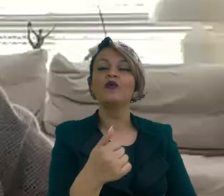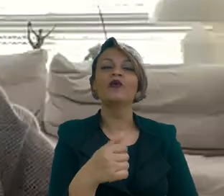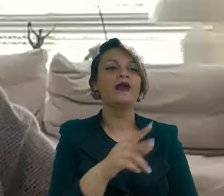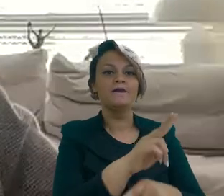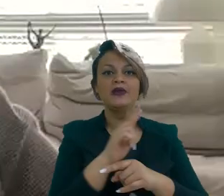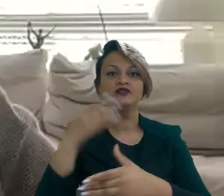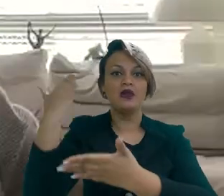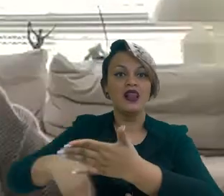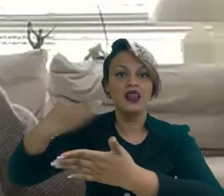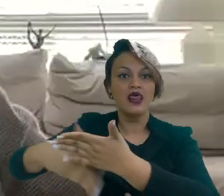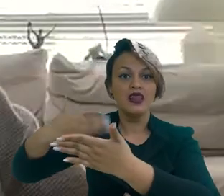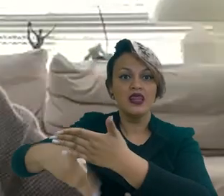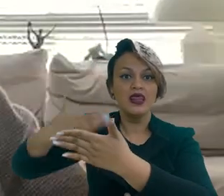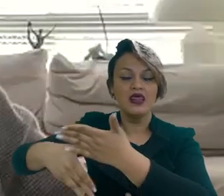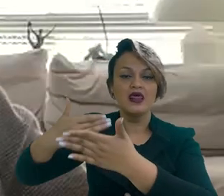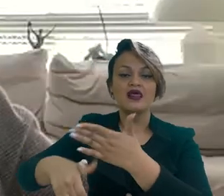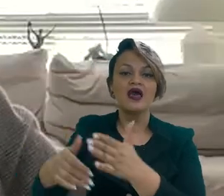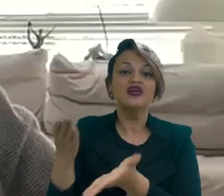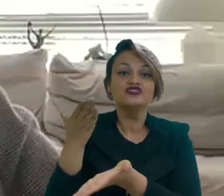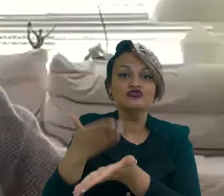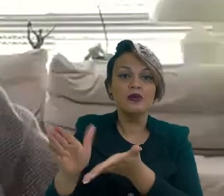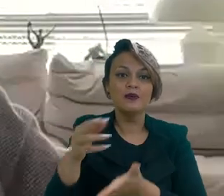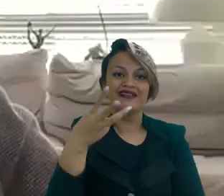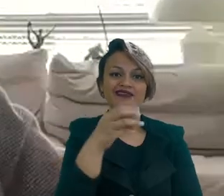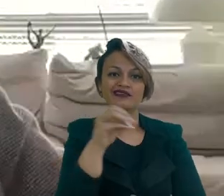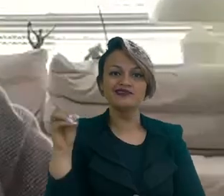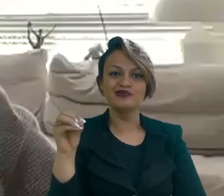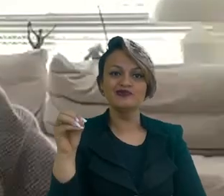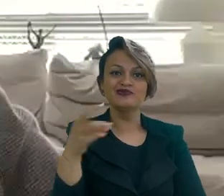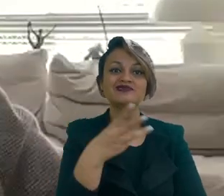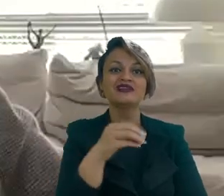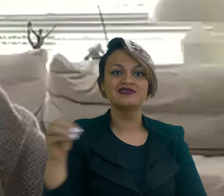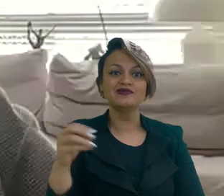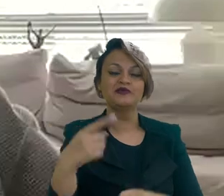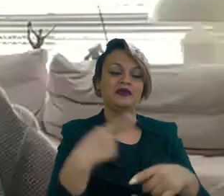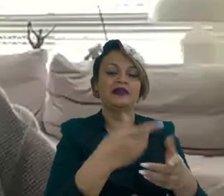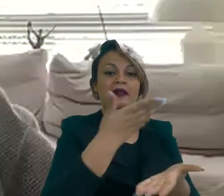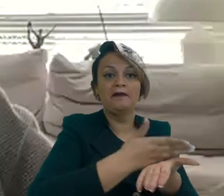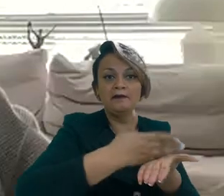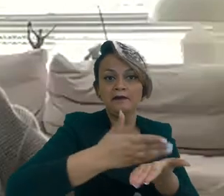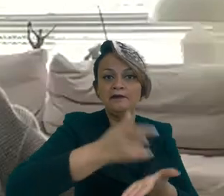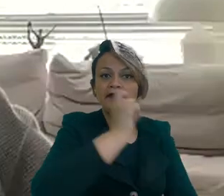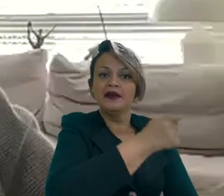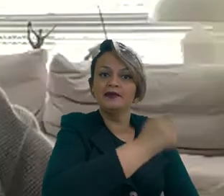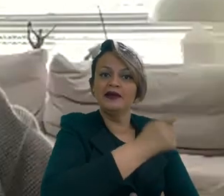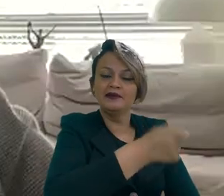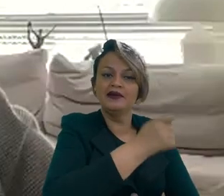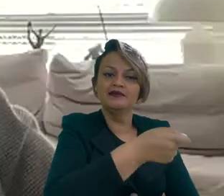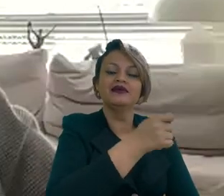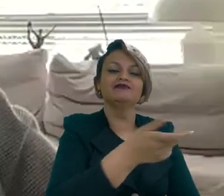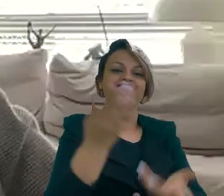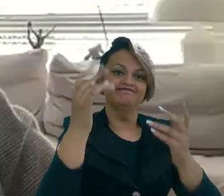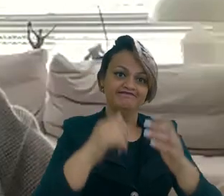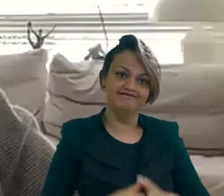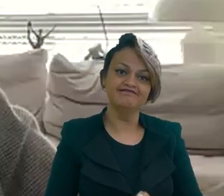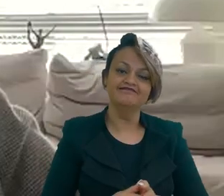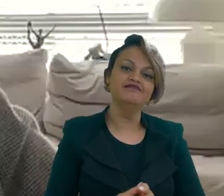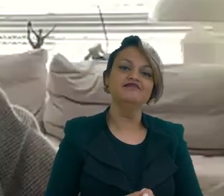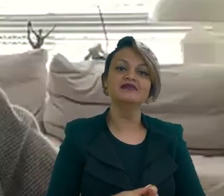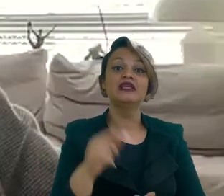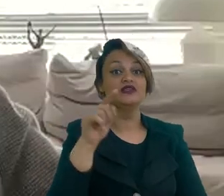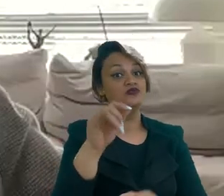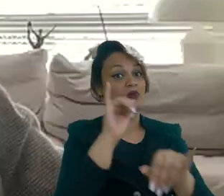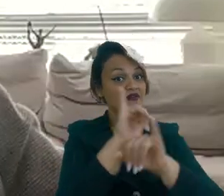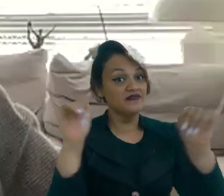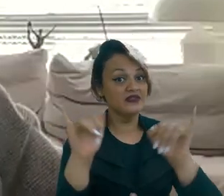ganha um salário mínimo esteja recebendo r$ 300 porque depende de prestações que foram feitas por empréstimo